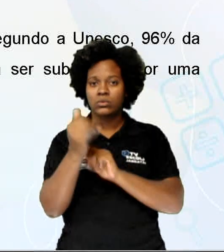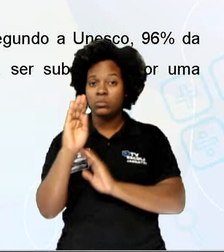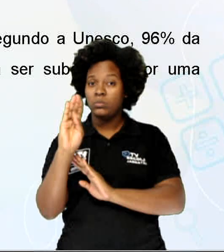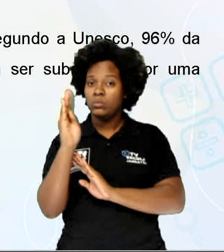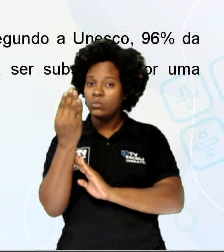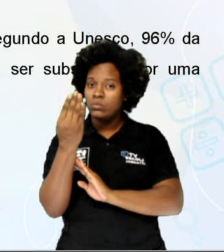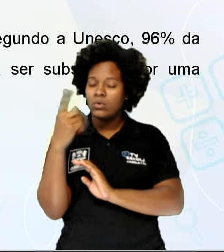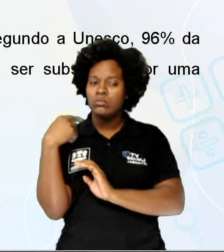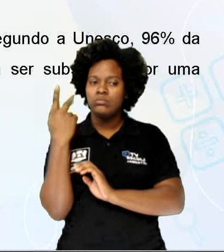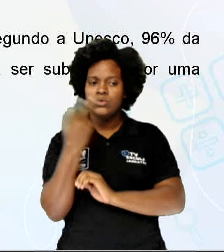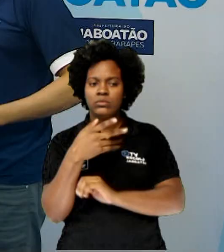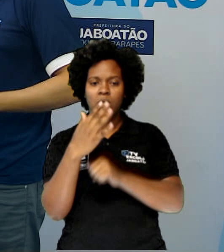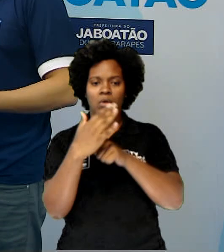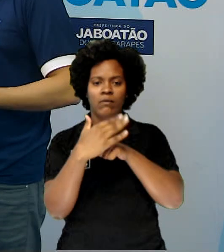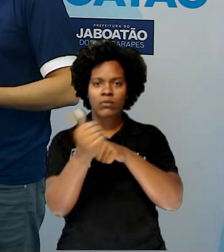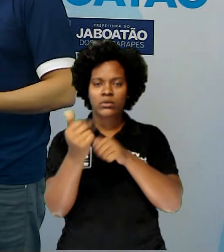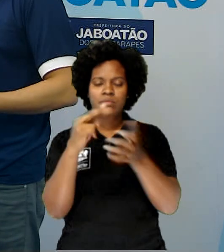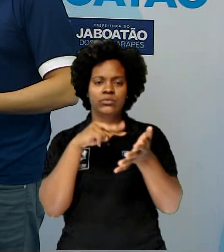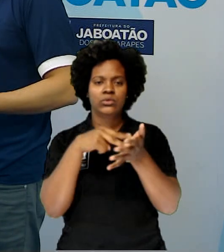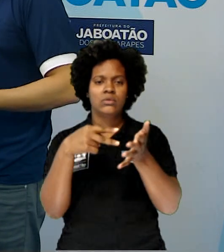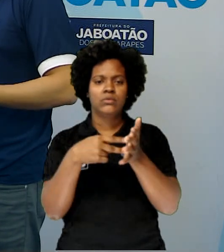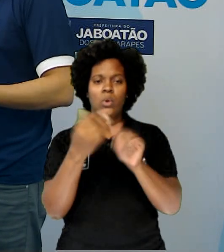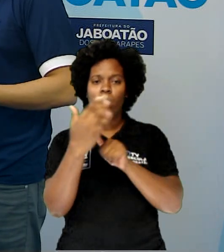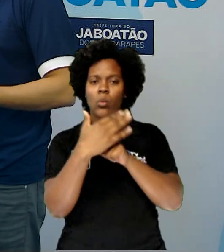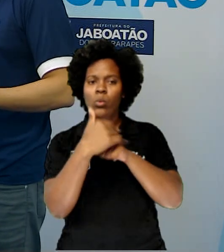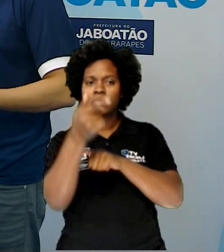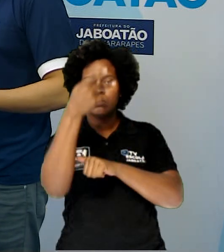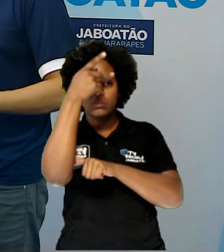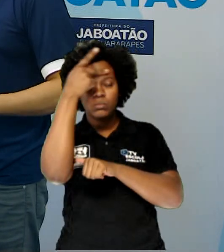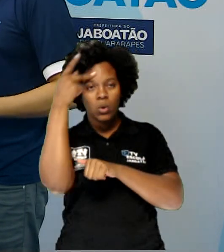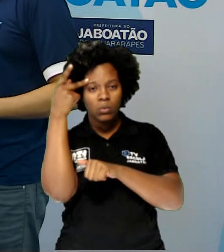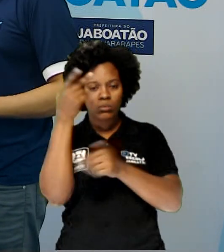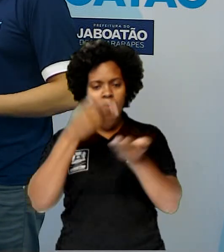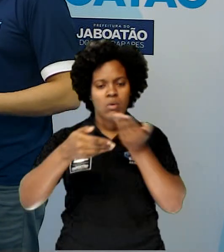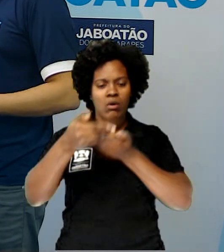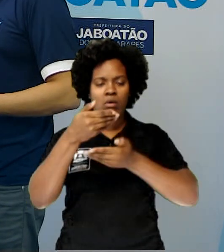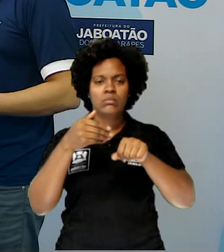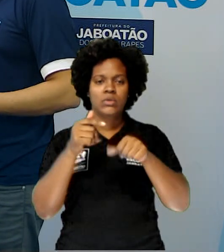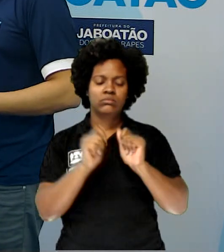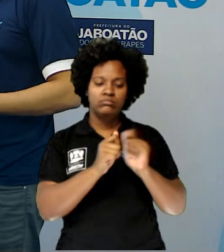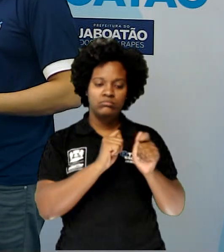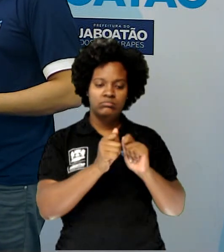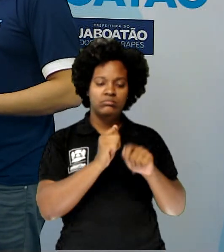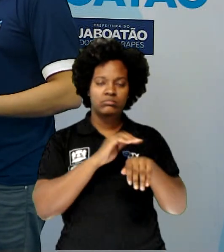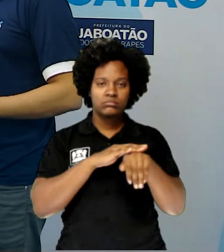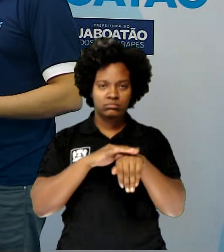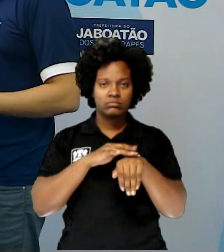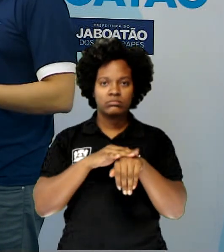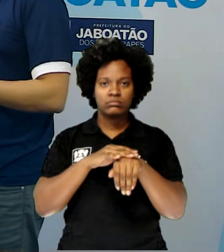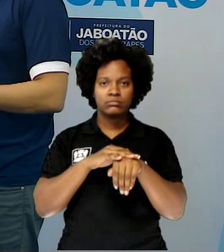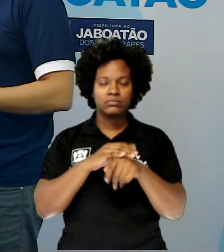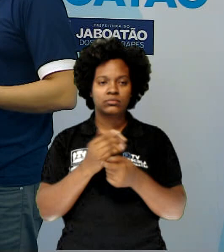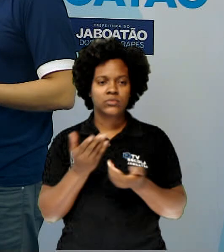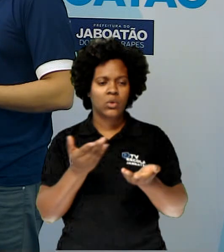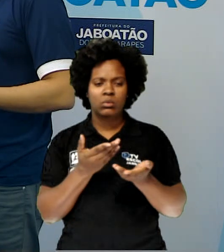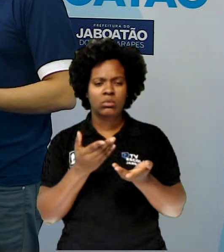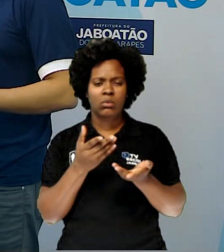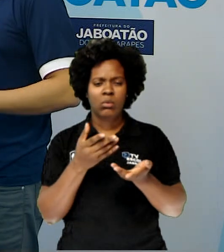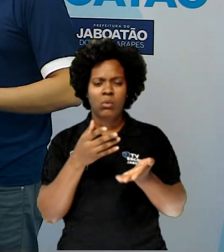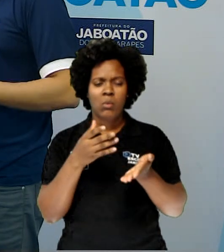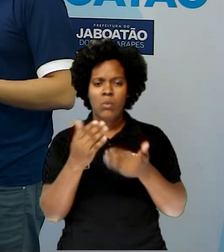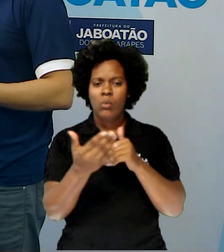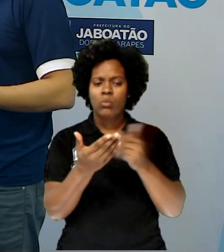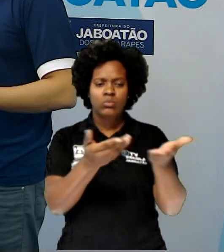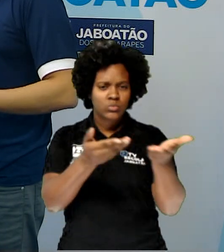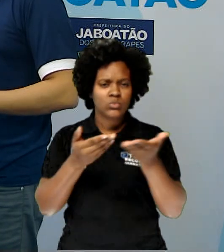gente já viu que vocativo é quando eu chamo alguém para o discurso, alguém para o diálogo, e não é o caso aqui, ok? Aqui eu não estou chamando a Unesco para o diálogo,